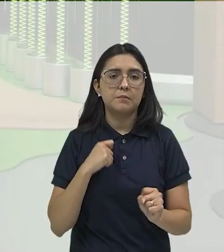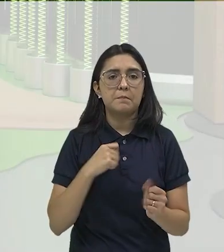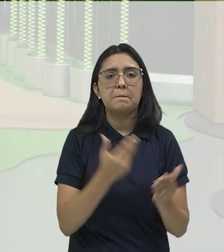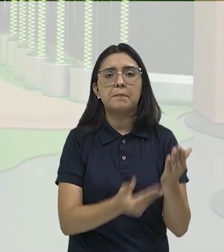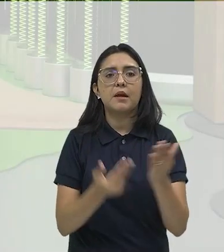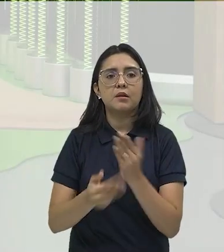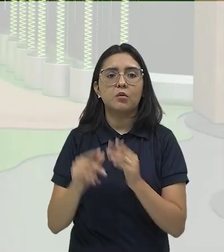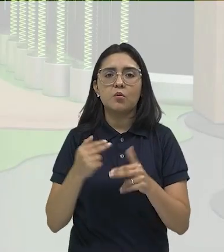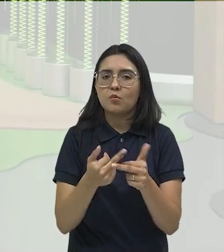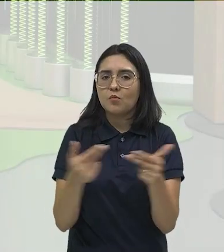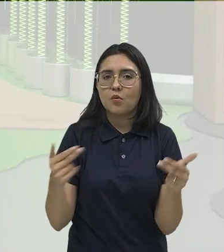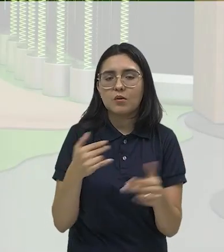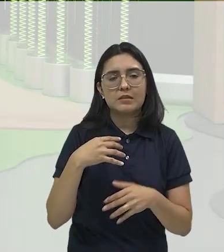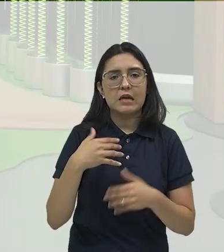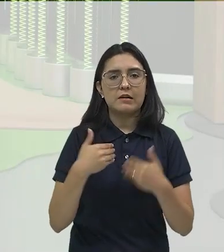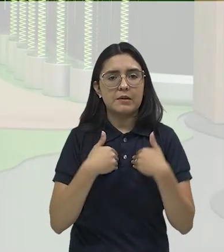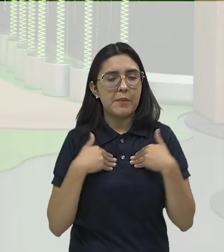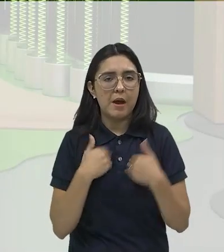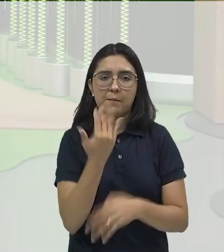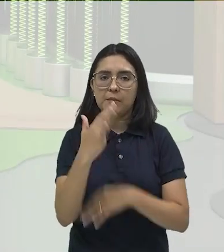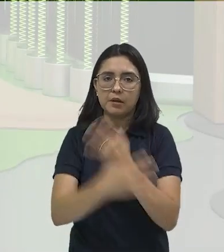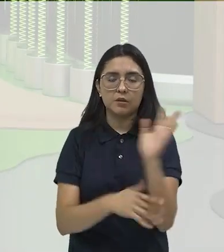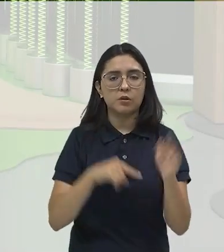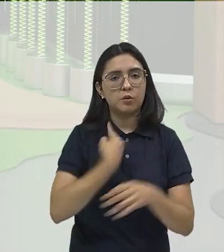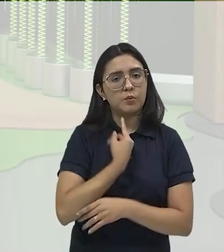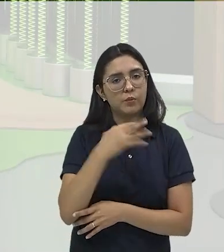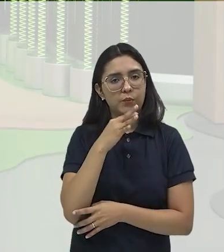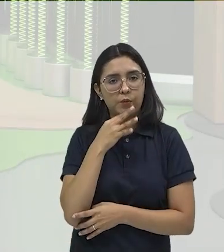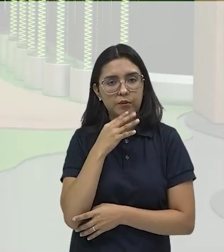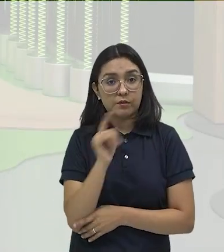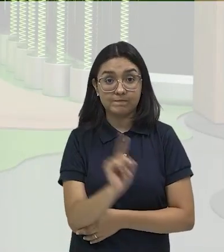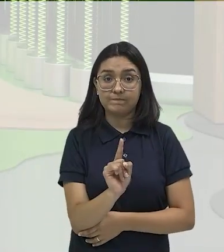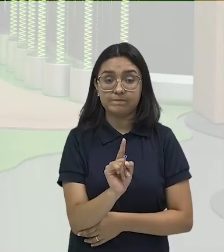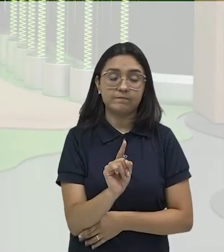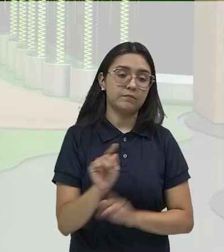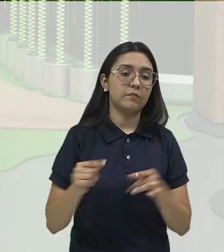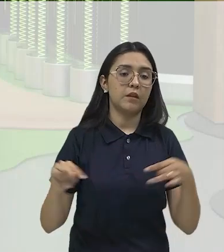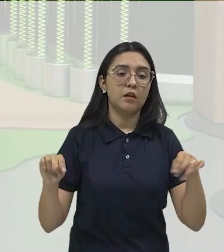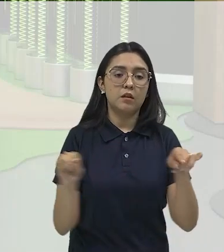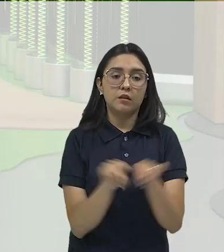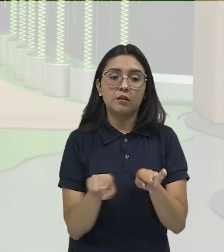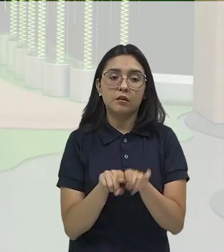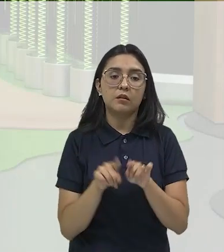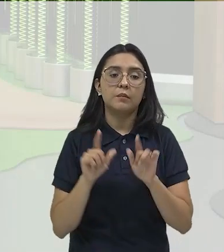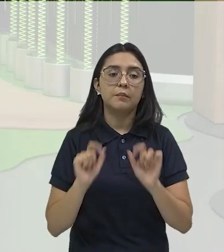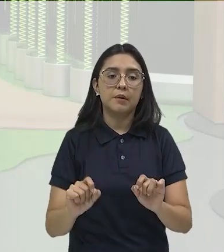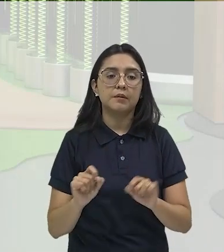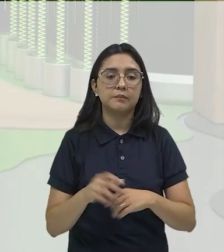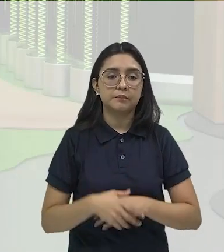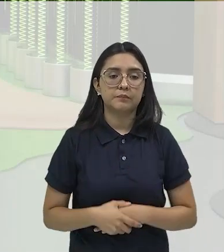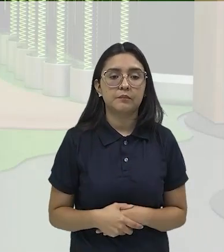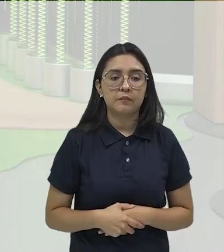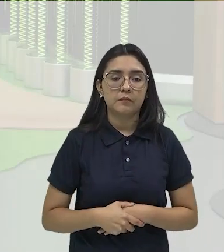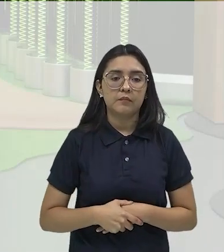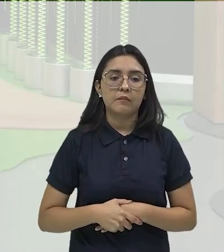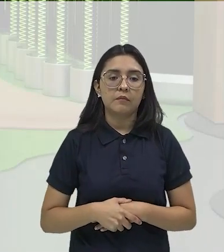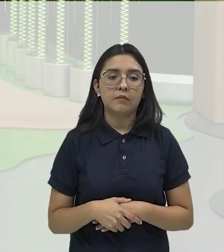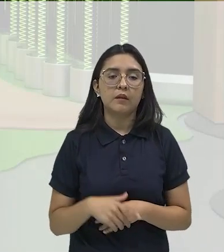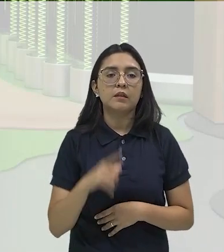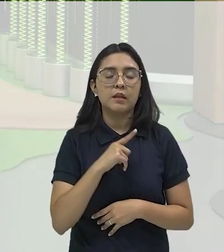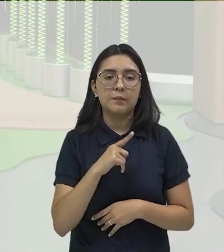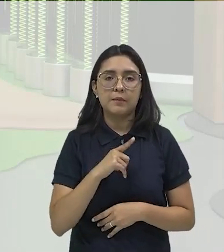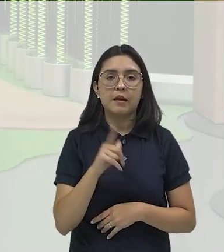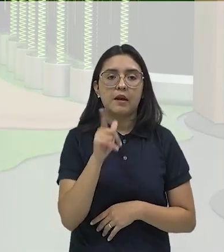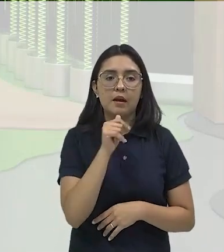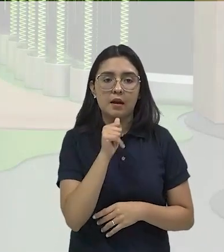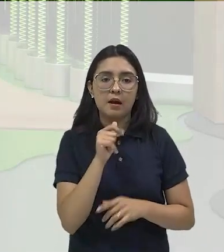que a gente nem conheceu ainda, né? Temos também diminuição da circulação do volume das